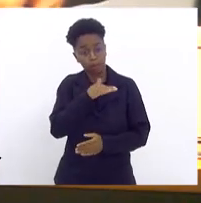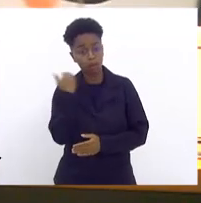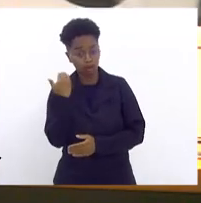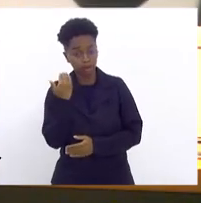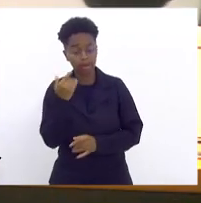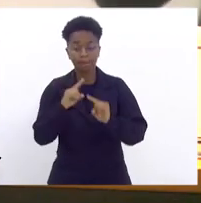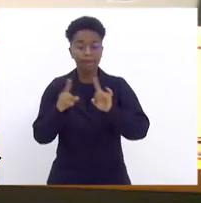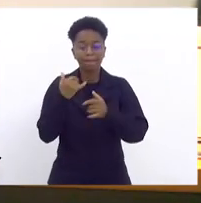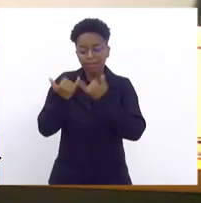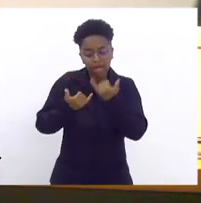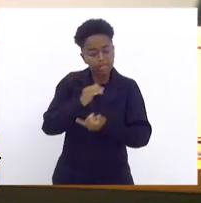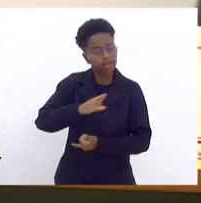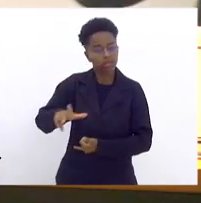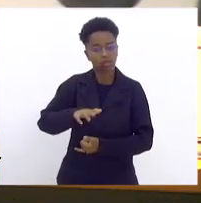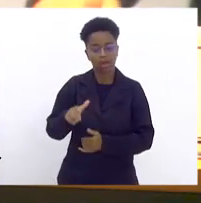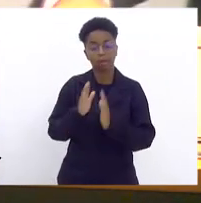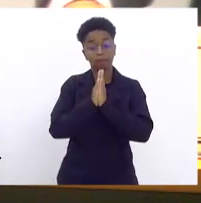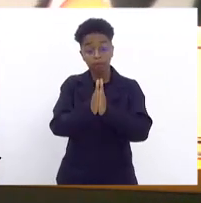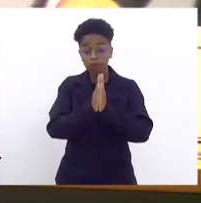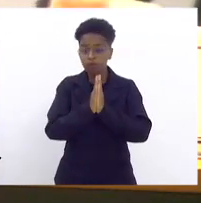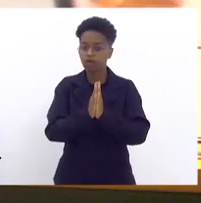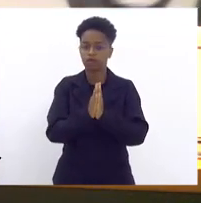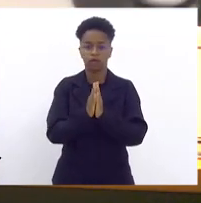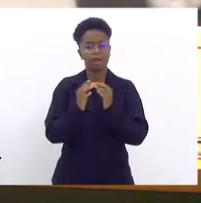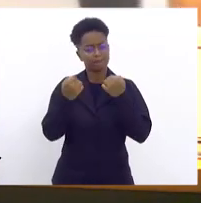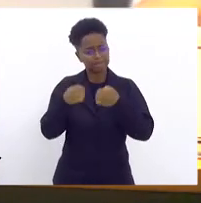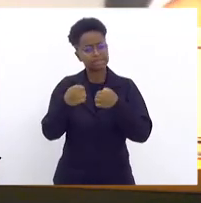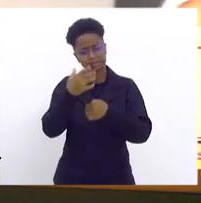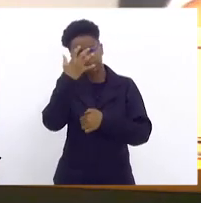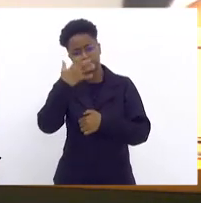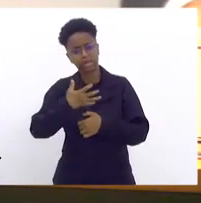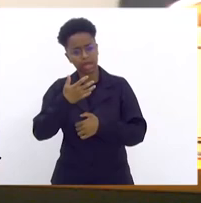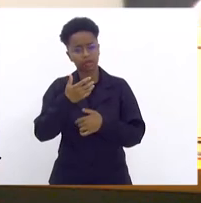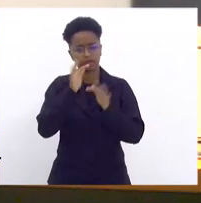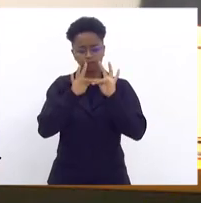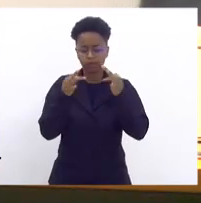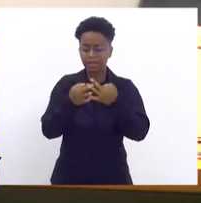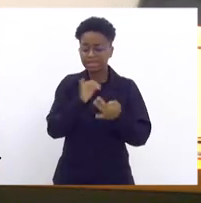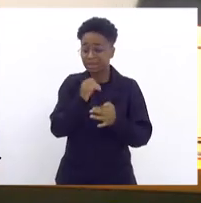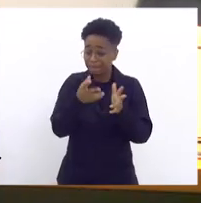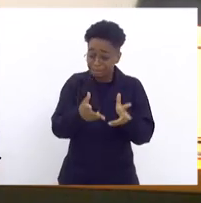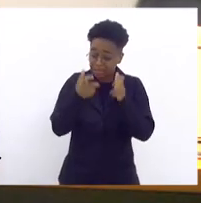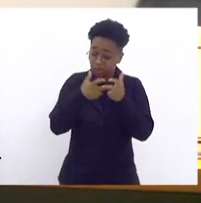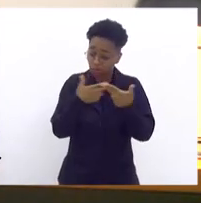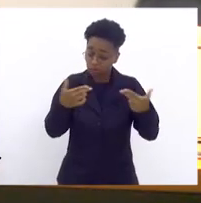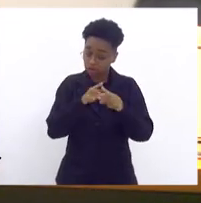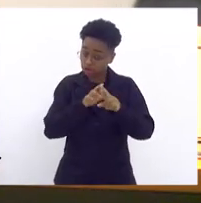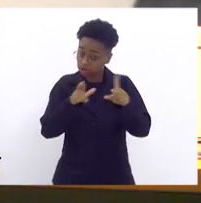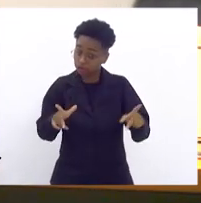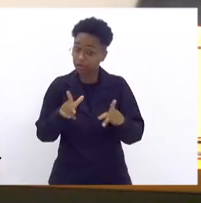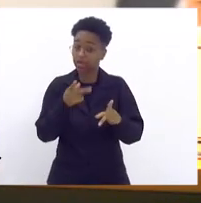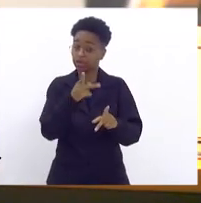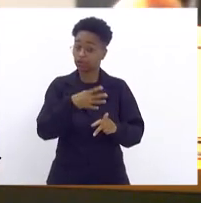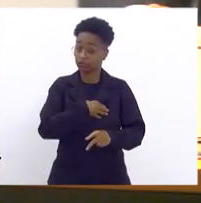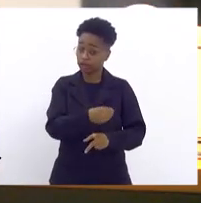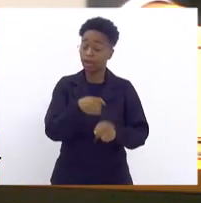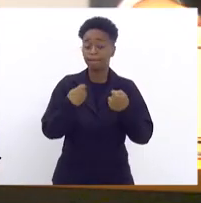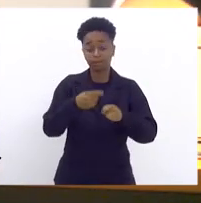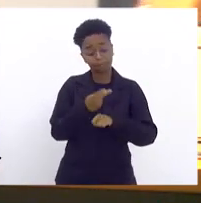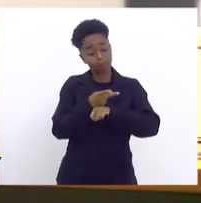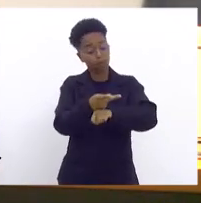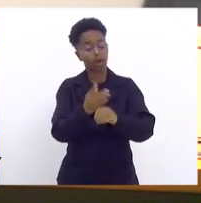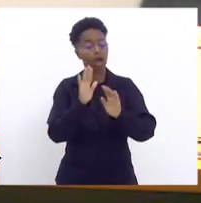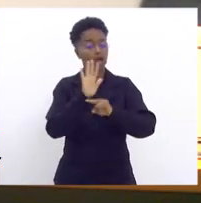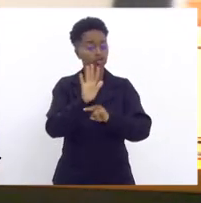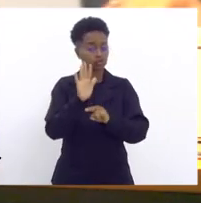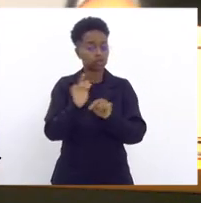não é brincadeira por favor levem a sério paz e mães notou alguma coisa diferente no filho de vocês procurem ajuda para